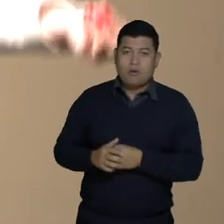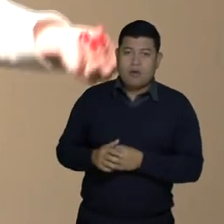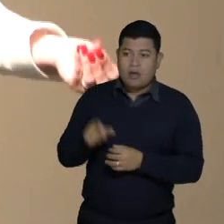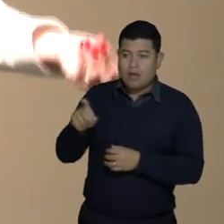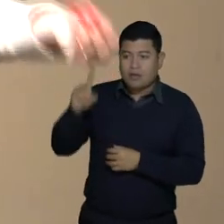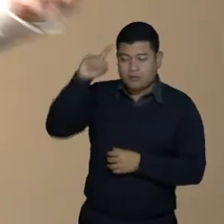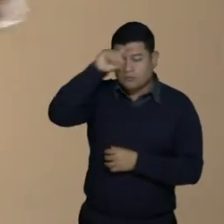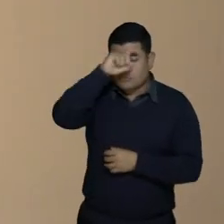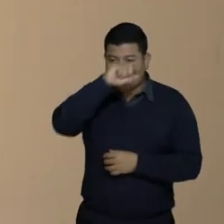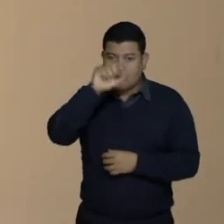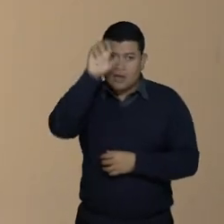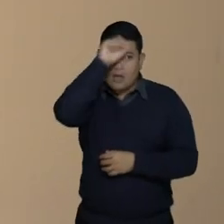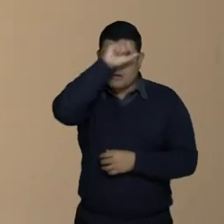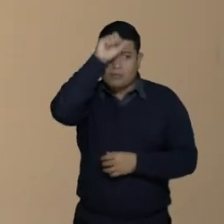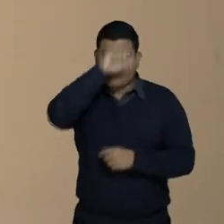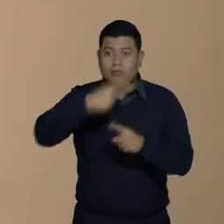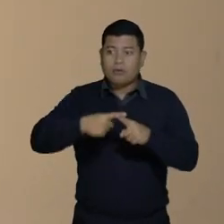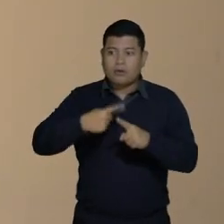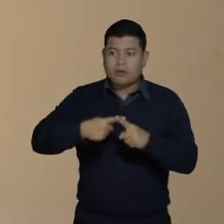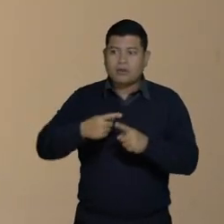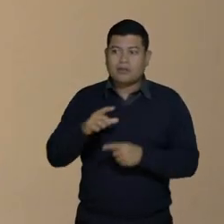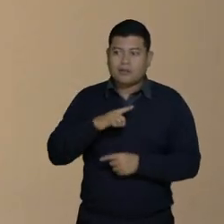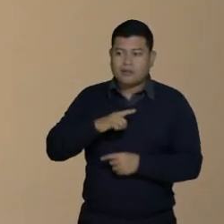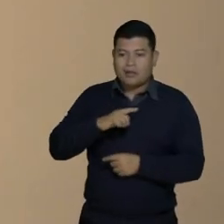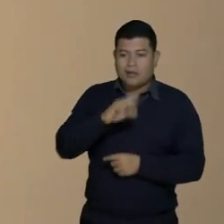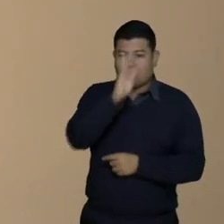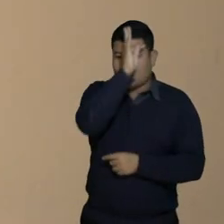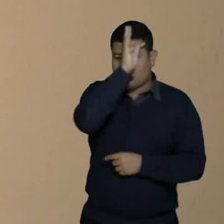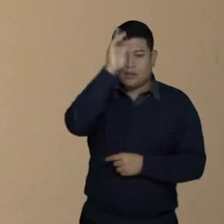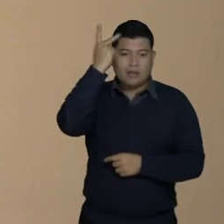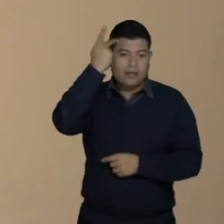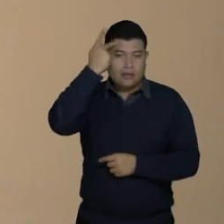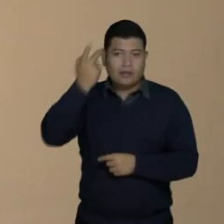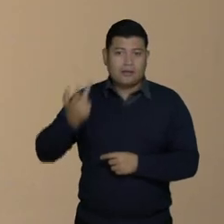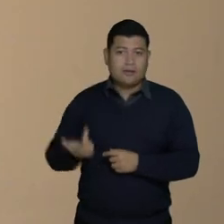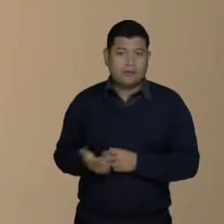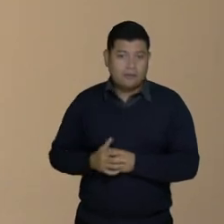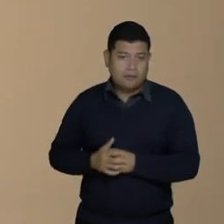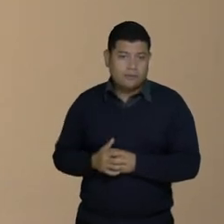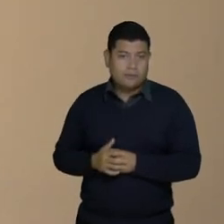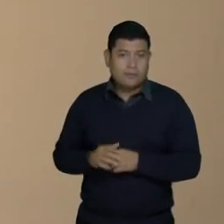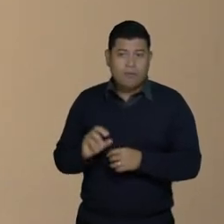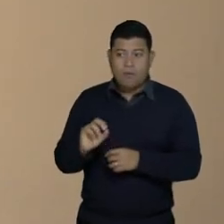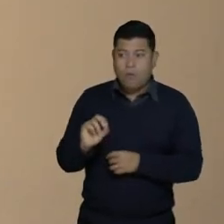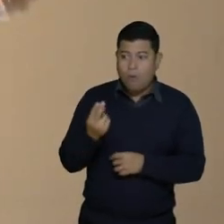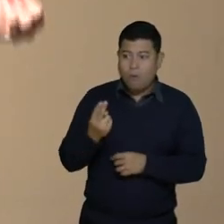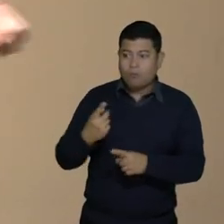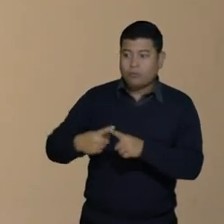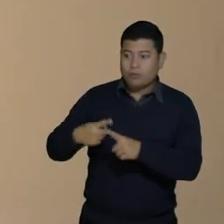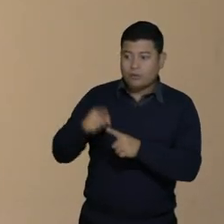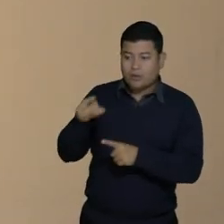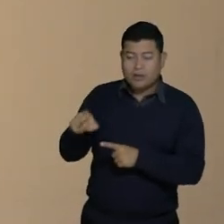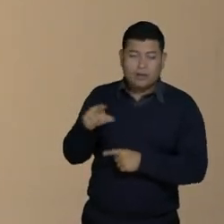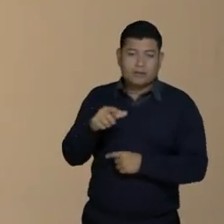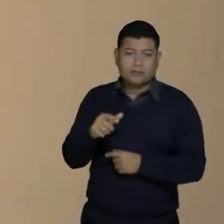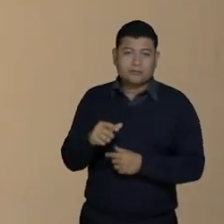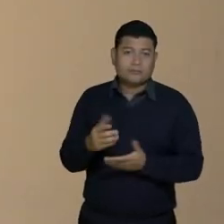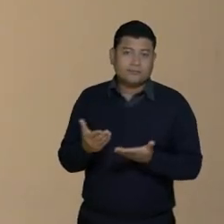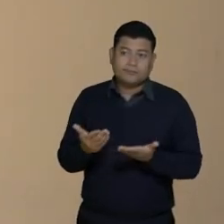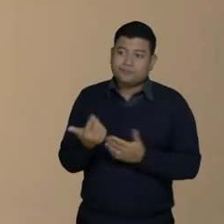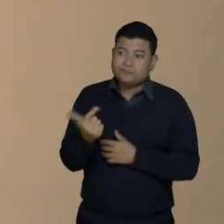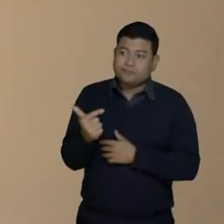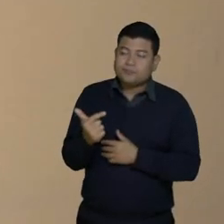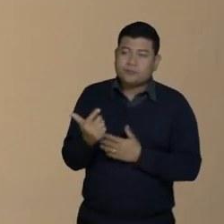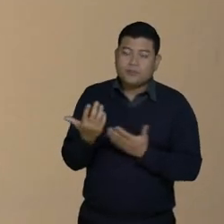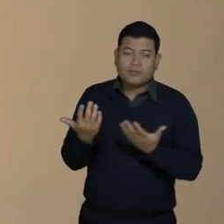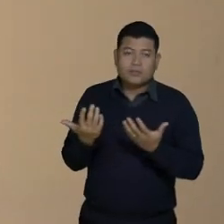déficit atencional é uma criança que tem dificuldade de aprendizagem porque não tem tem um a gente